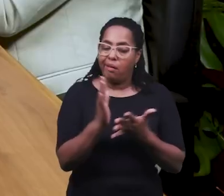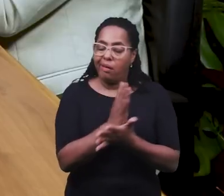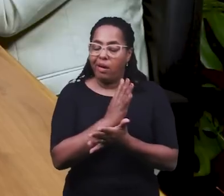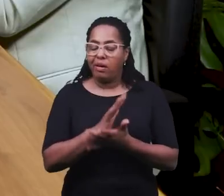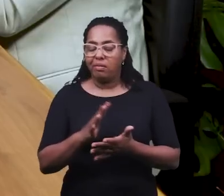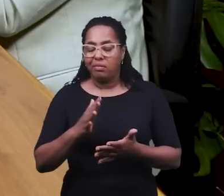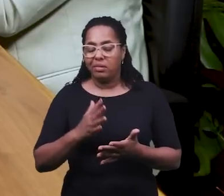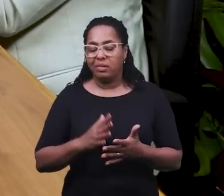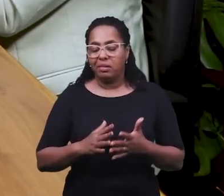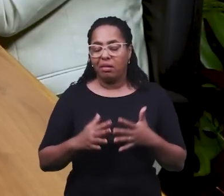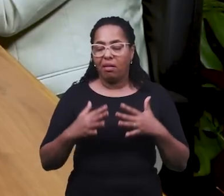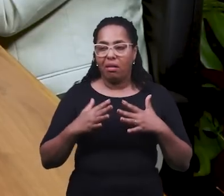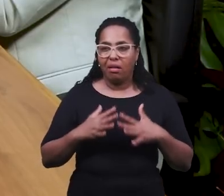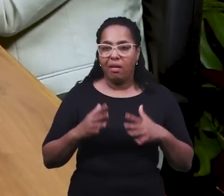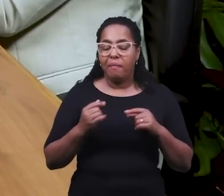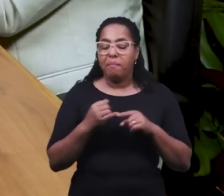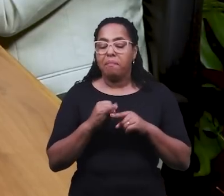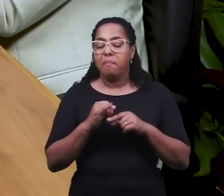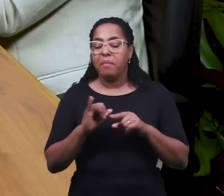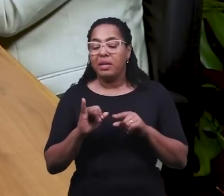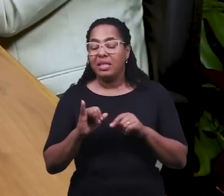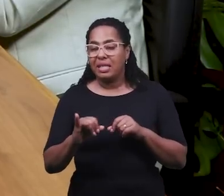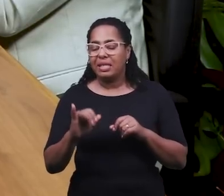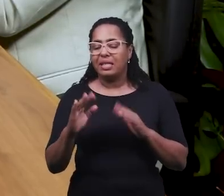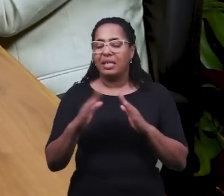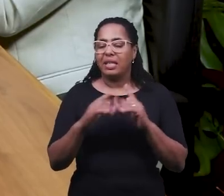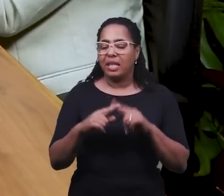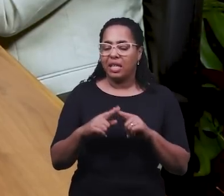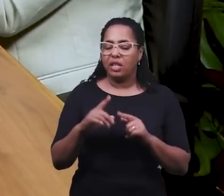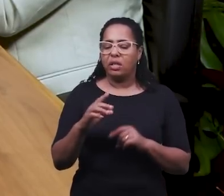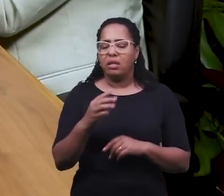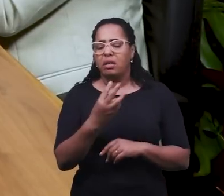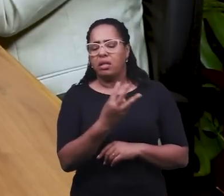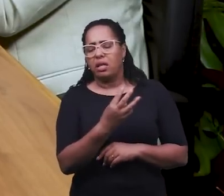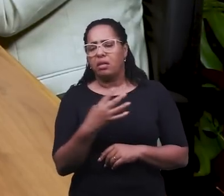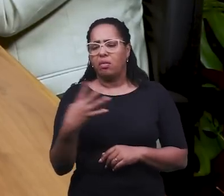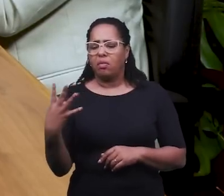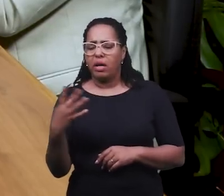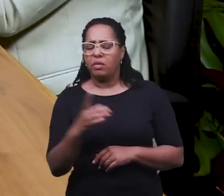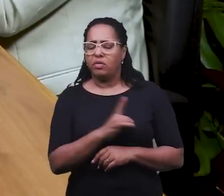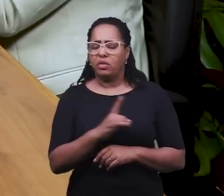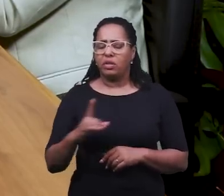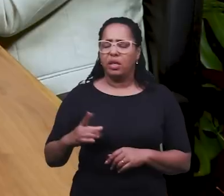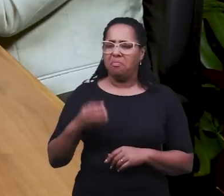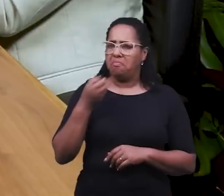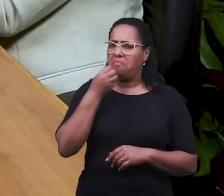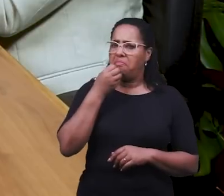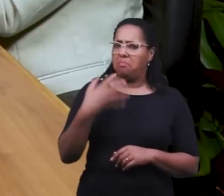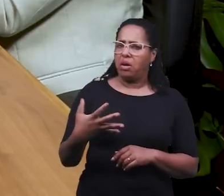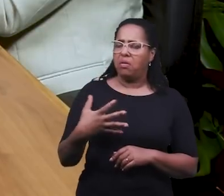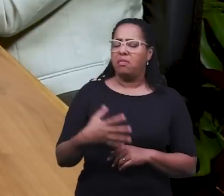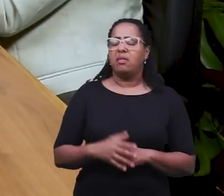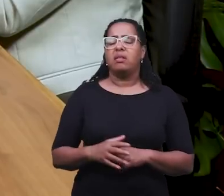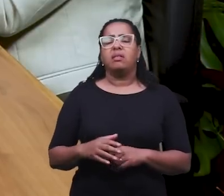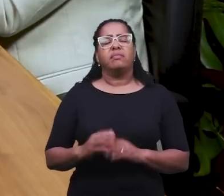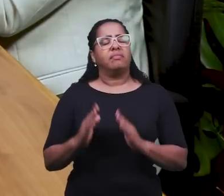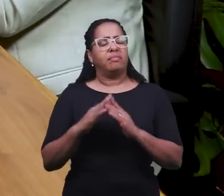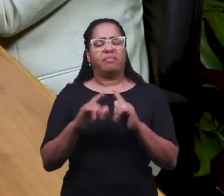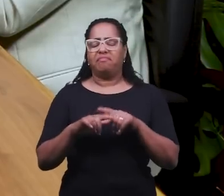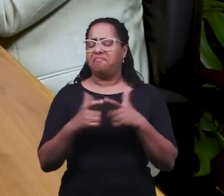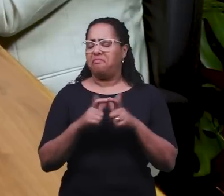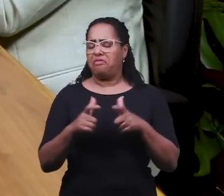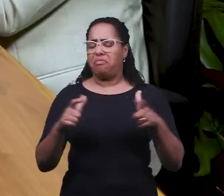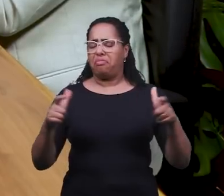ou outro que são mais devagar. Mas se você estiver na igreja, uns 3 ou 4 diáconos, bom,